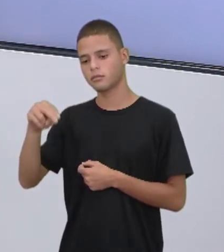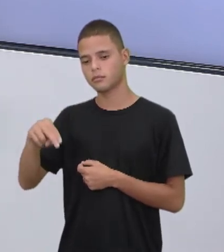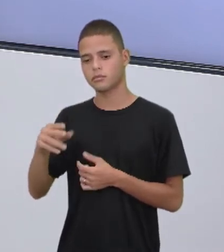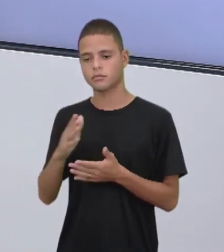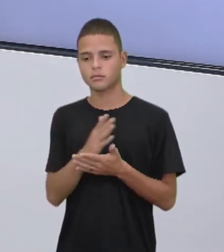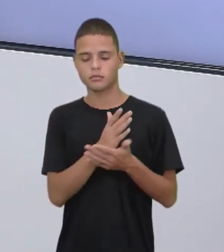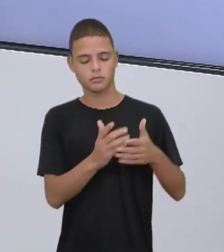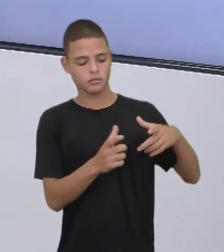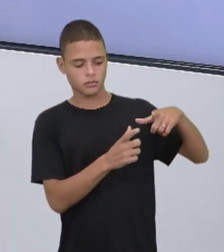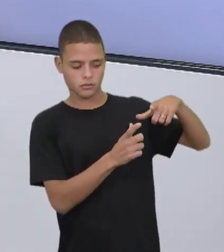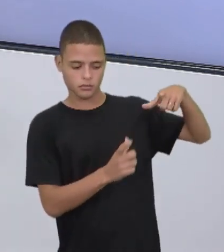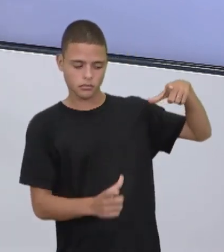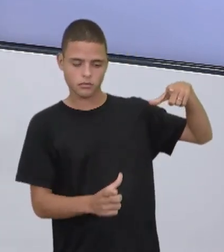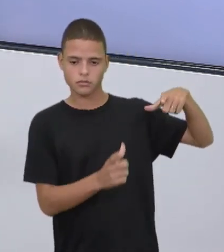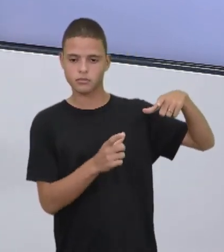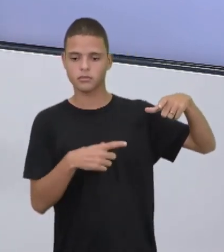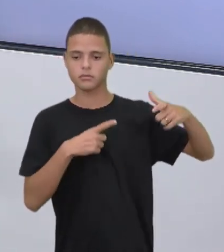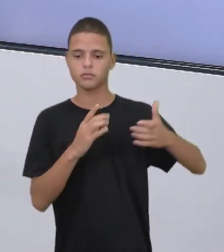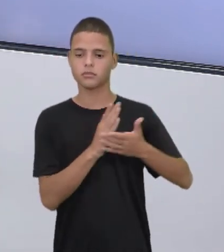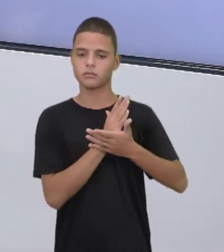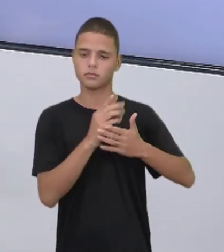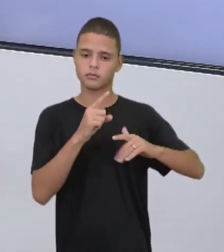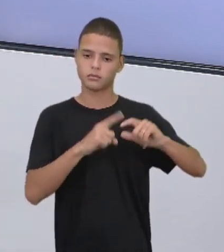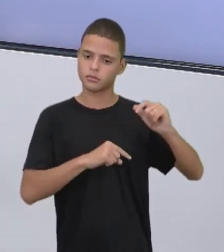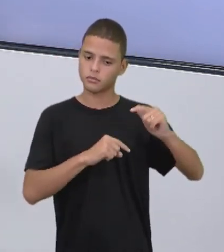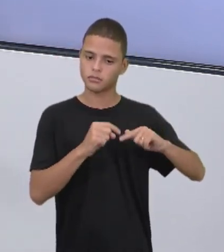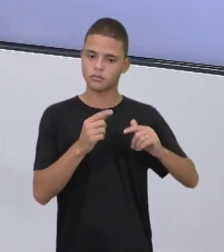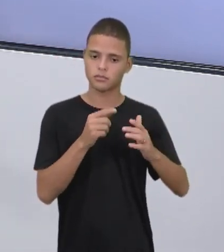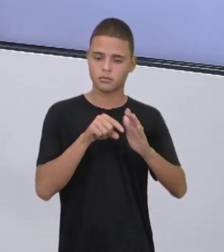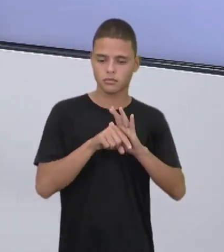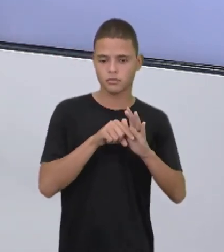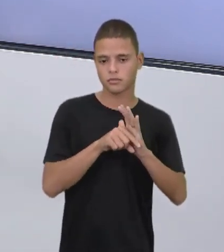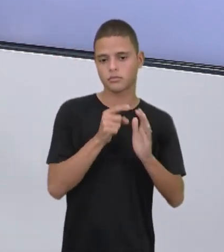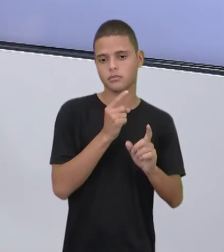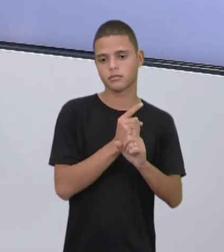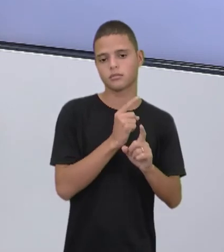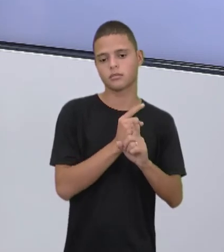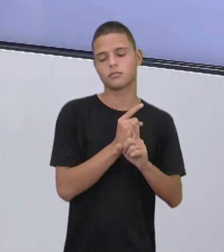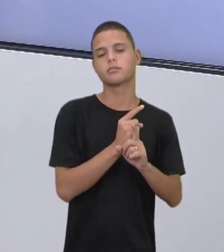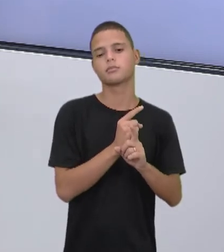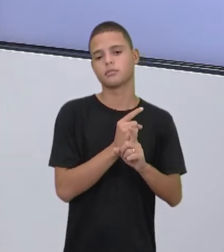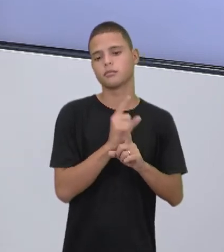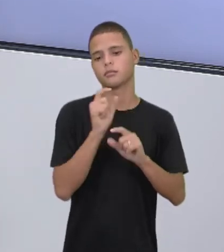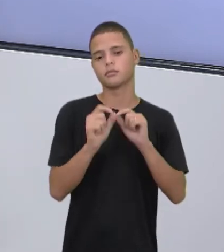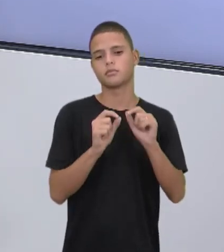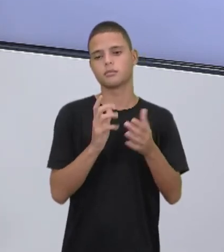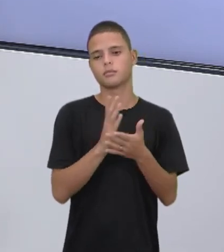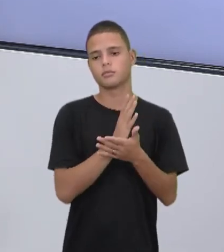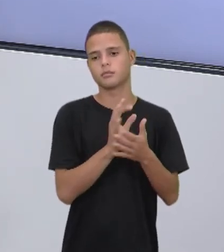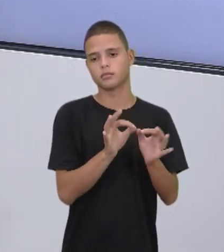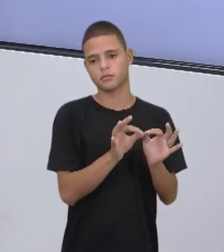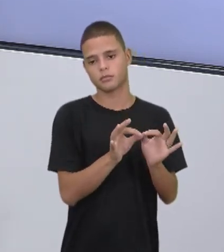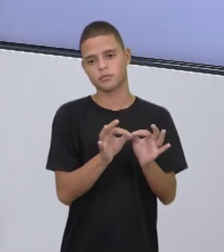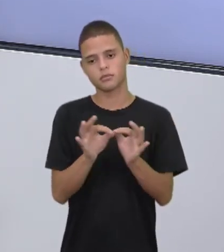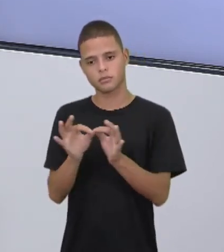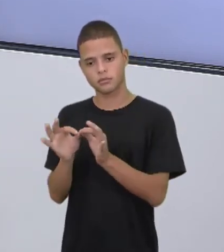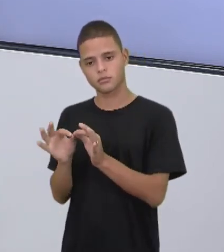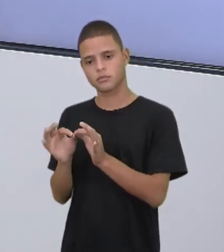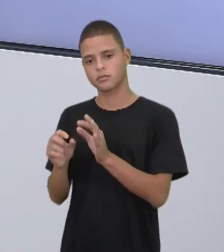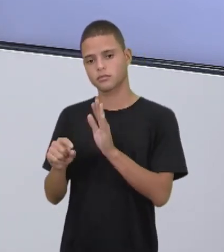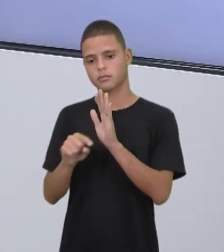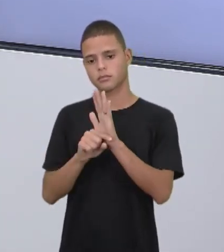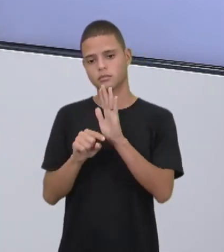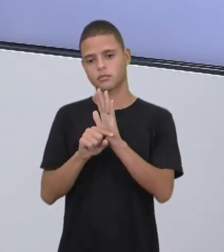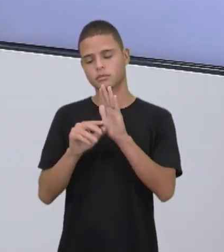seguinte, existe aí alguns materiais e alguns estudos que têm uma frequência igual, a frequência que faz o elétron cair daqui